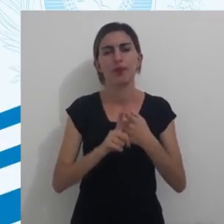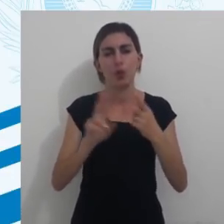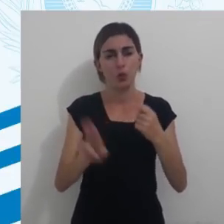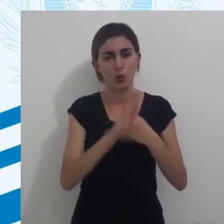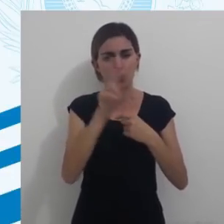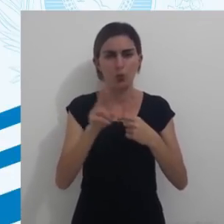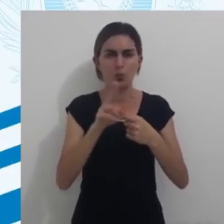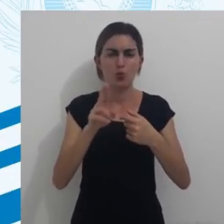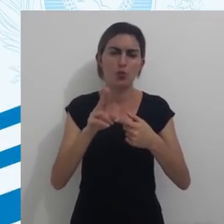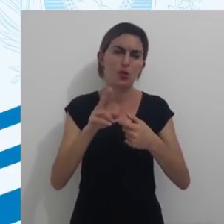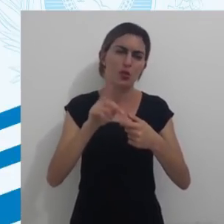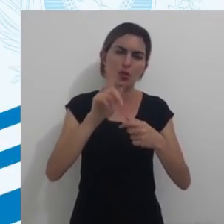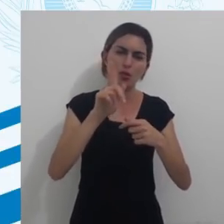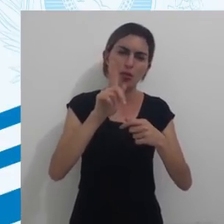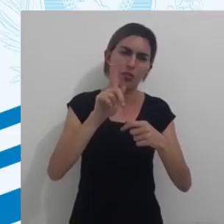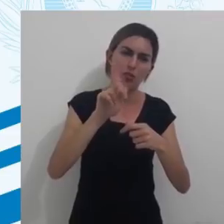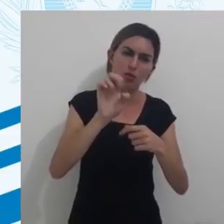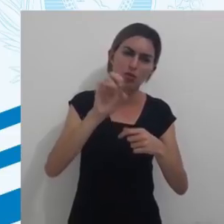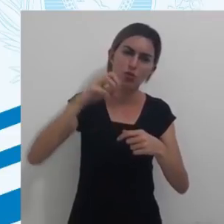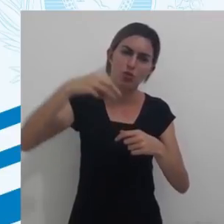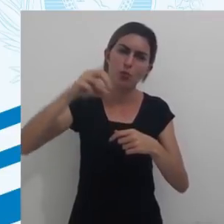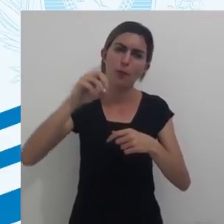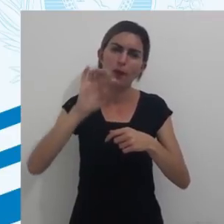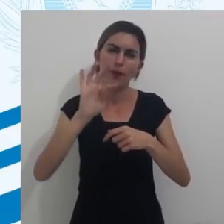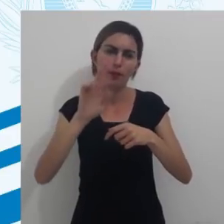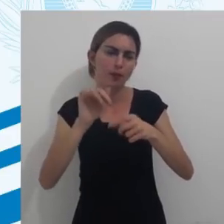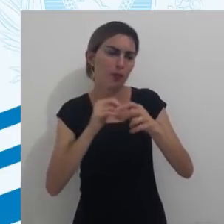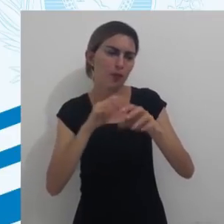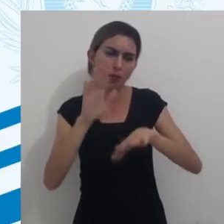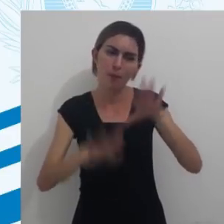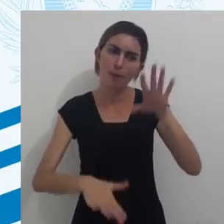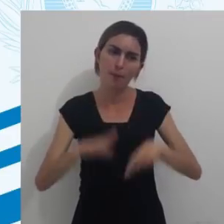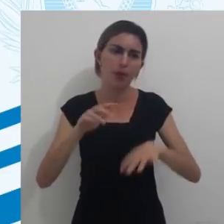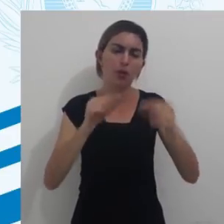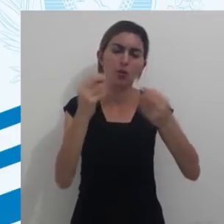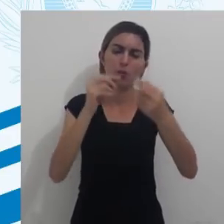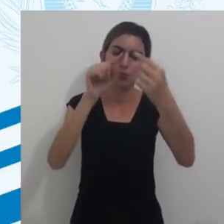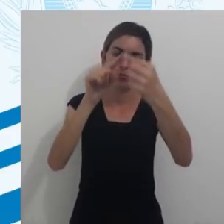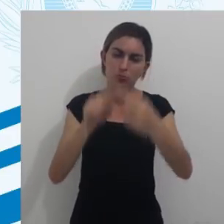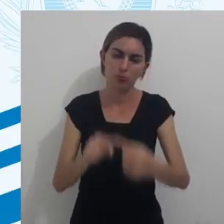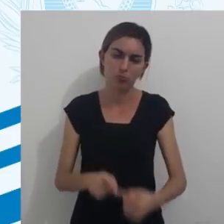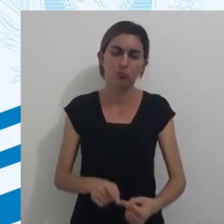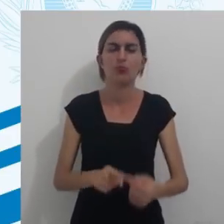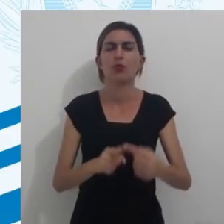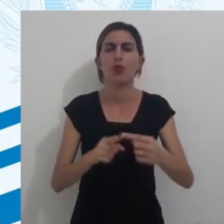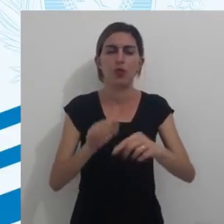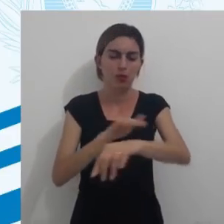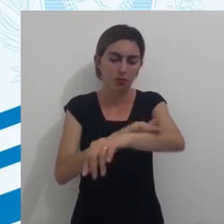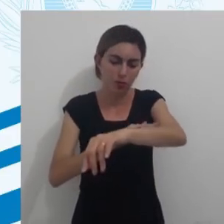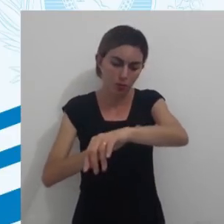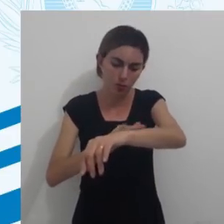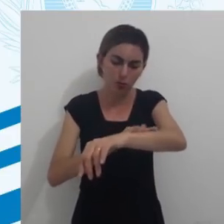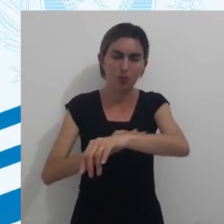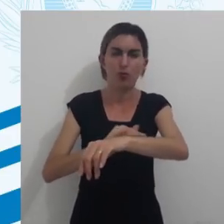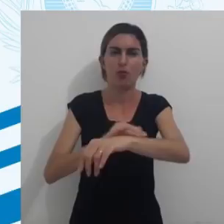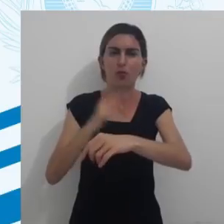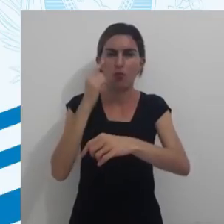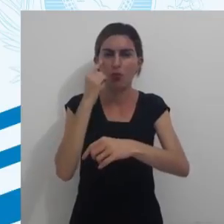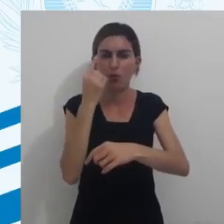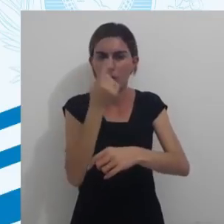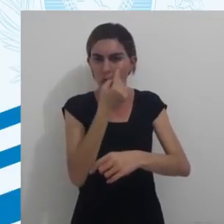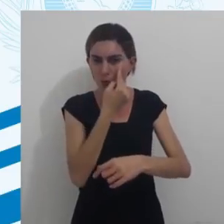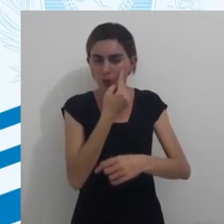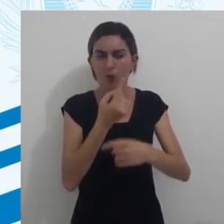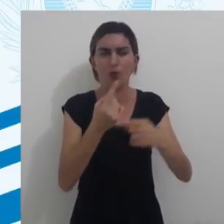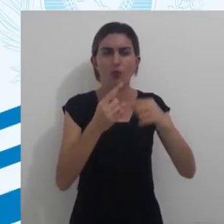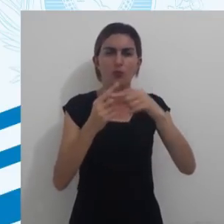cuja geometria depende do objetivo do aplicador. Muito usado em aplicadores dermatológicos e oftalmológicos.